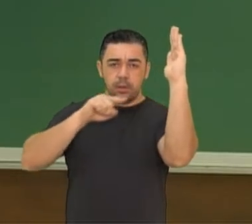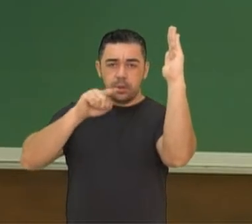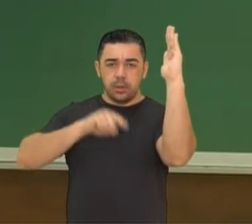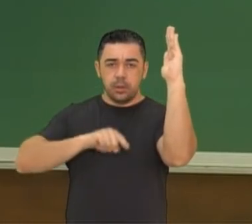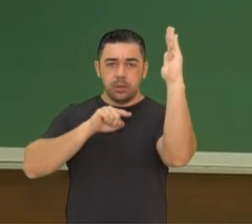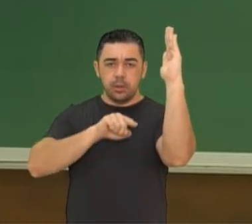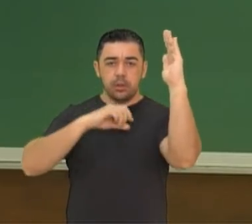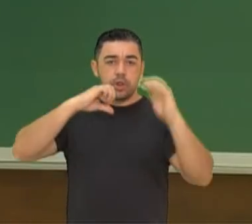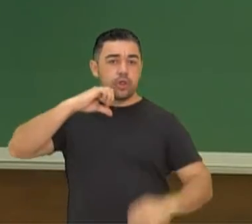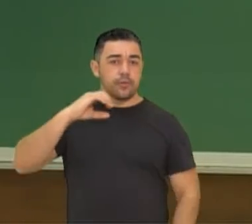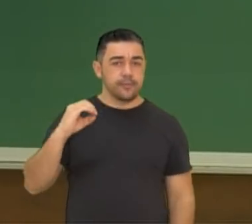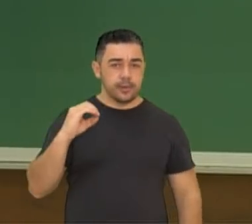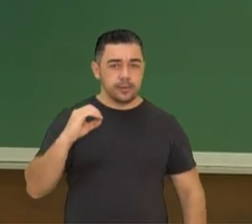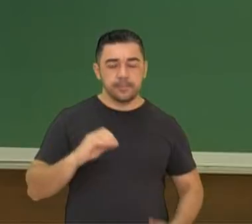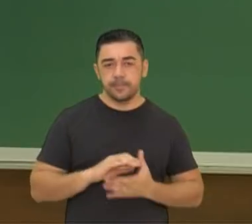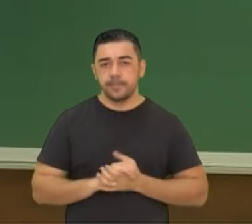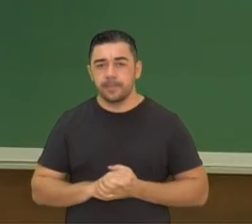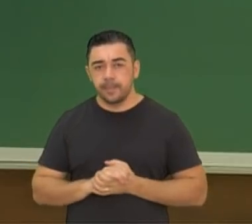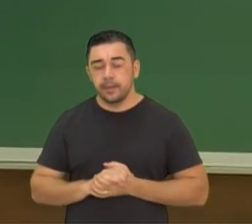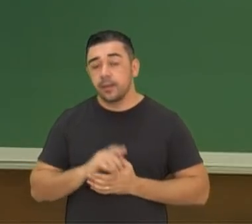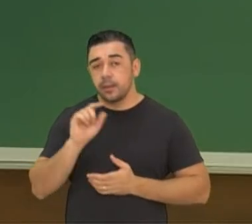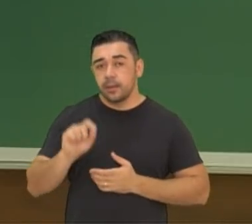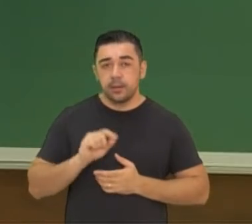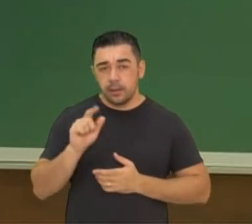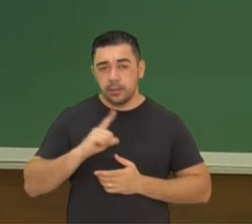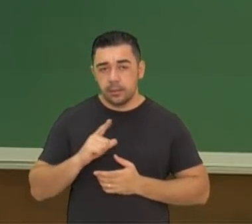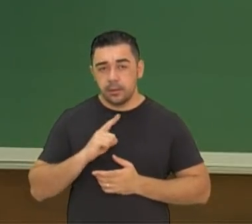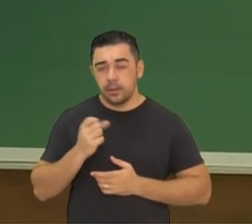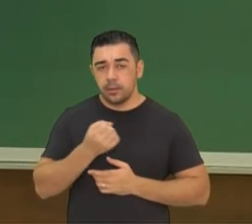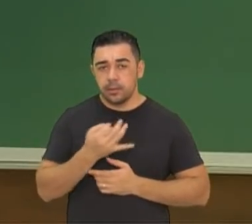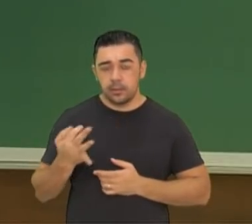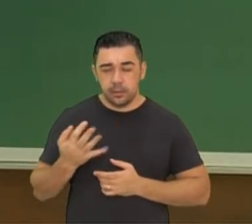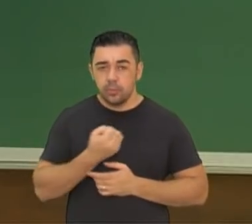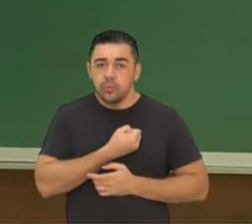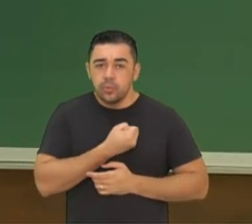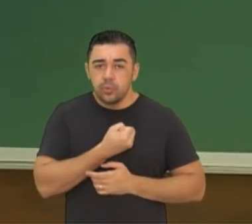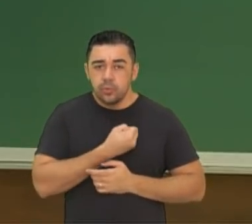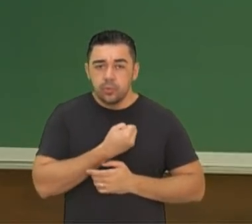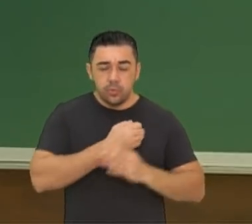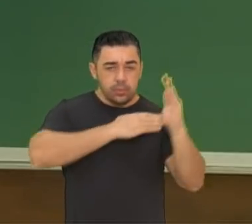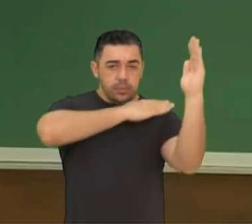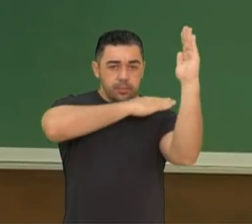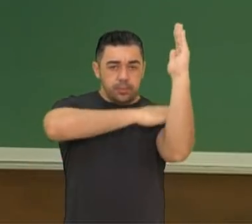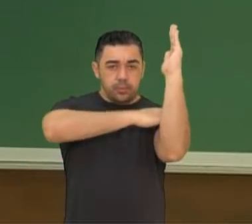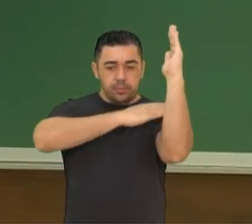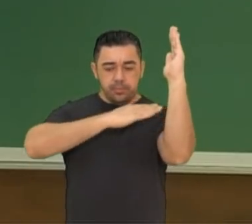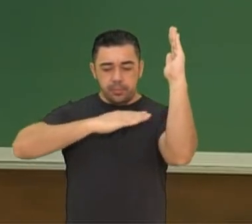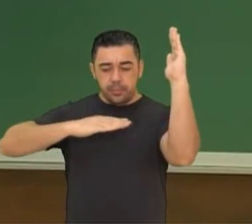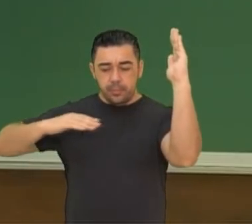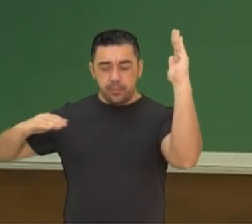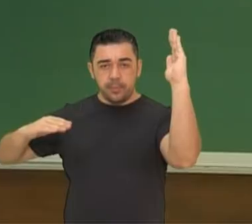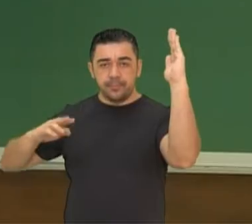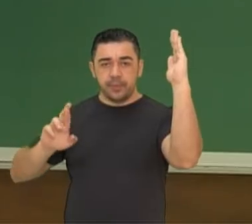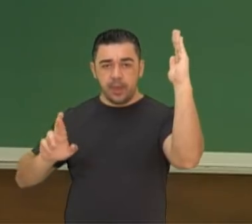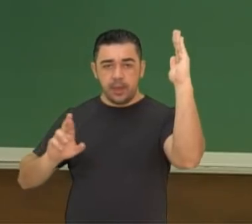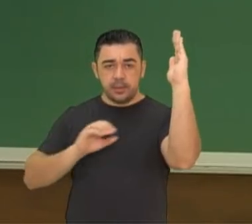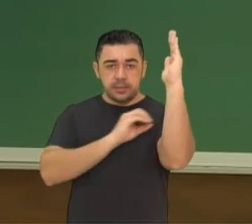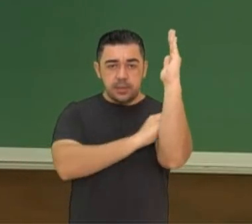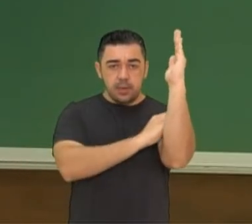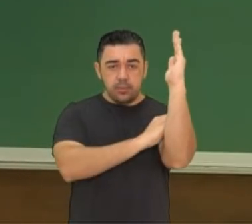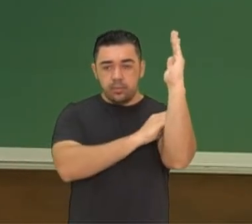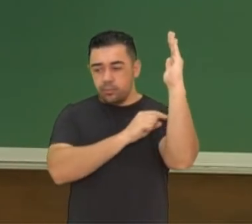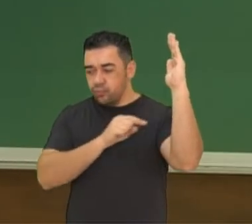tá? Esses eixos perpendiculares abrigam as retas numéricas reais, ou seja, eu coloco nessas retas os números reais, de 0 a